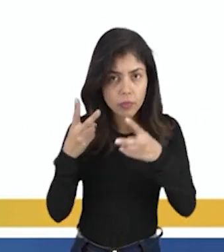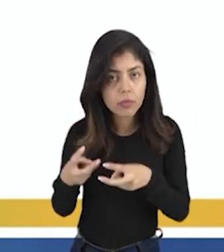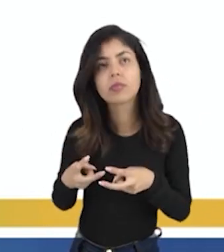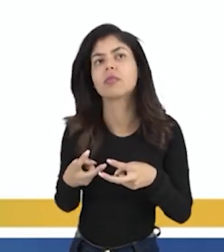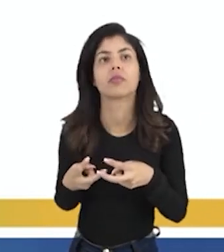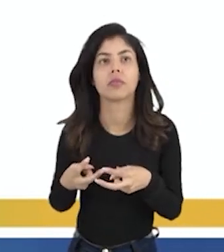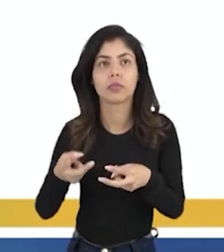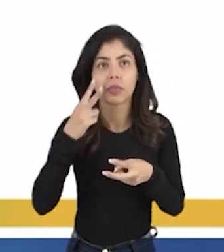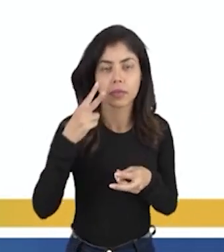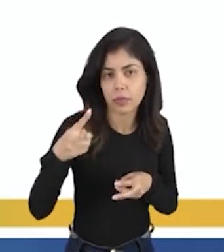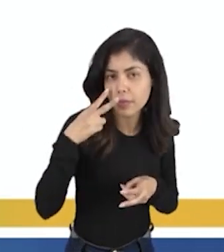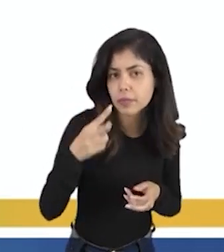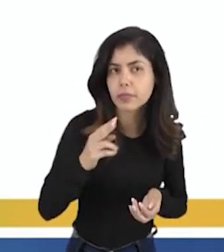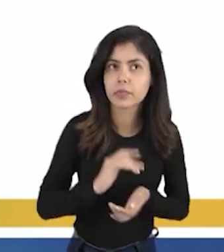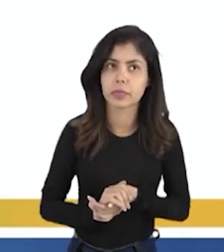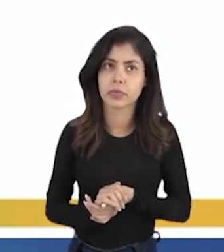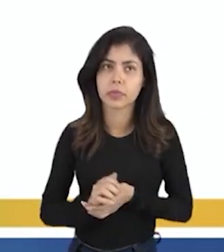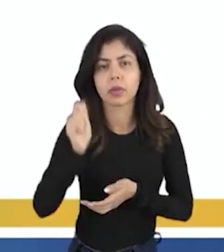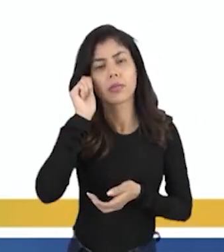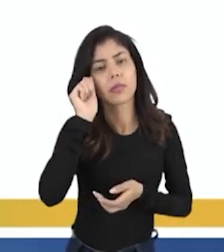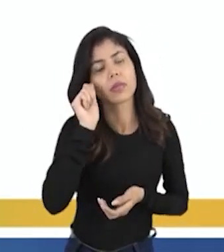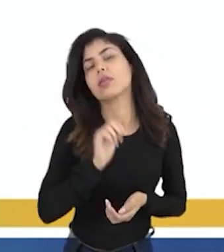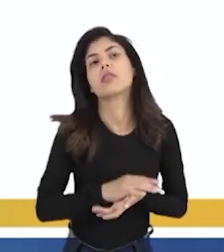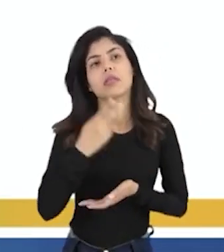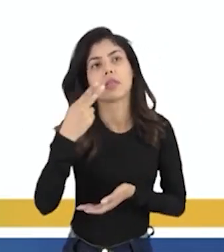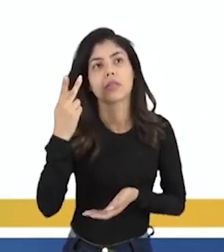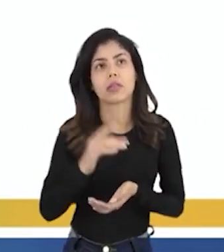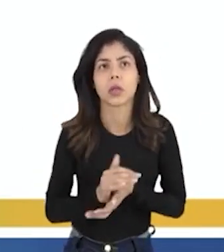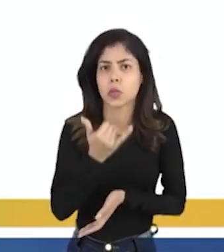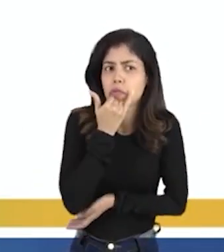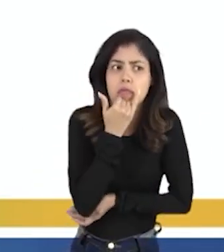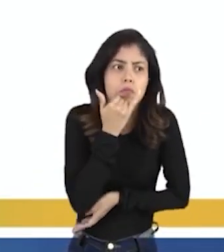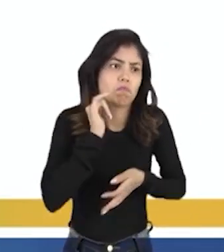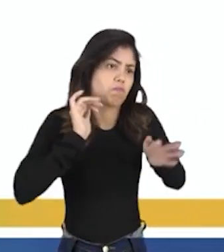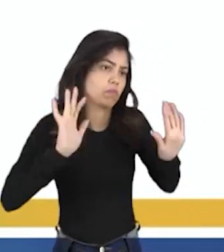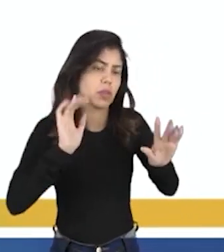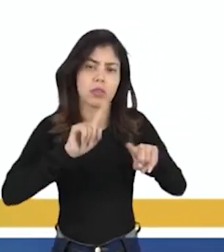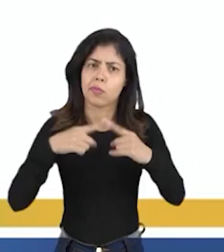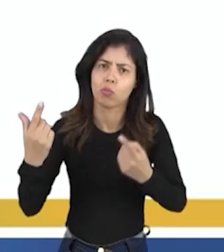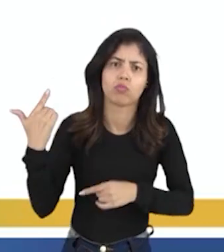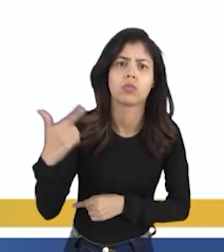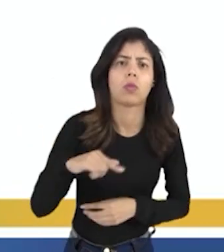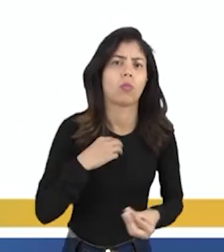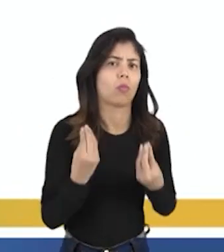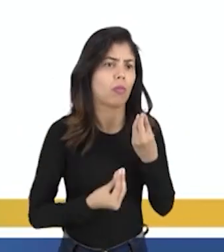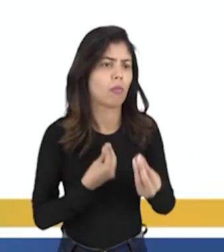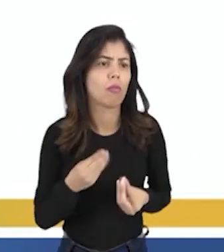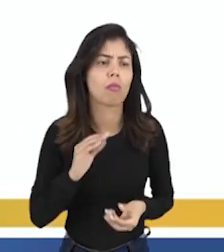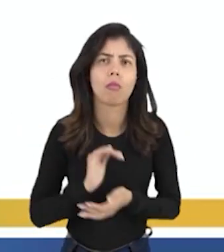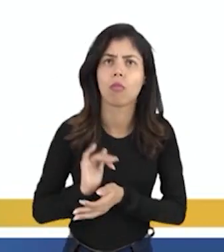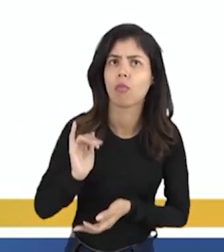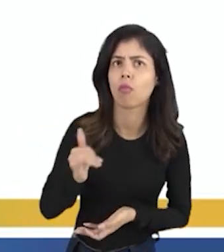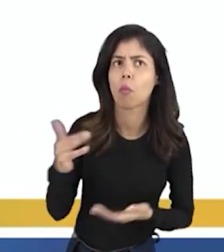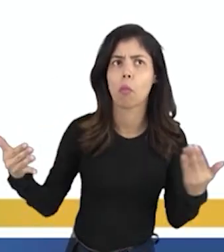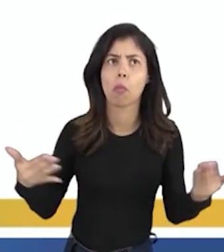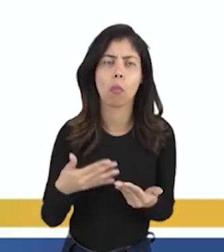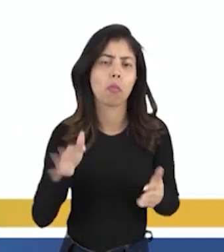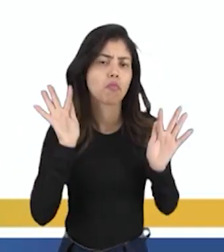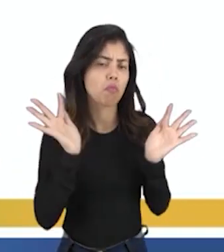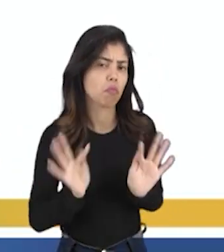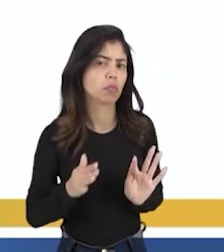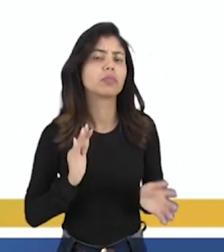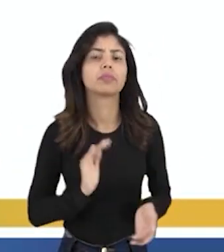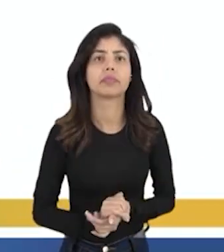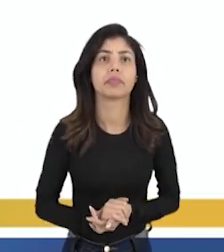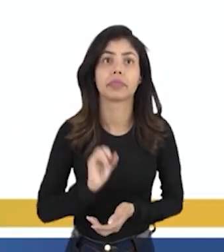verificar isso, nós vemos que o autor ele vai dizendo logo assim, desculpem-me, mas não dá para fazer uma crônicazinha divertida